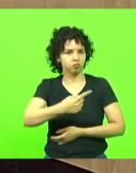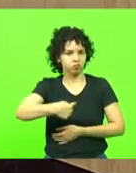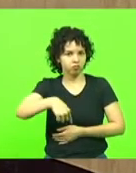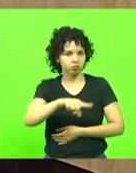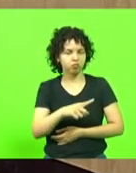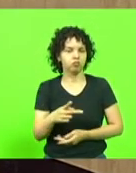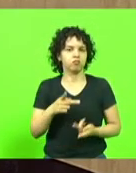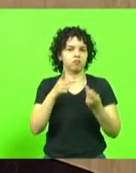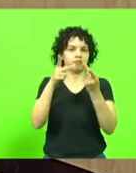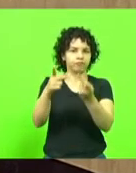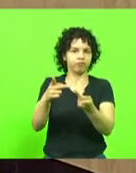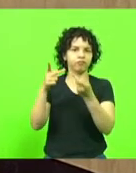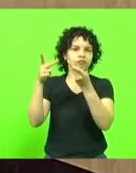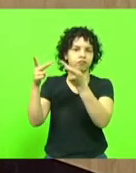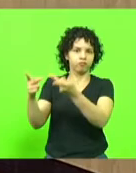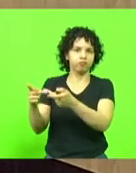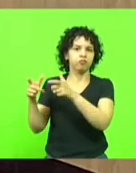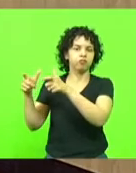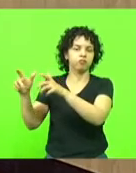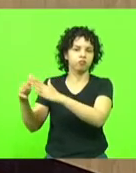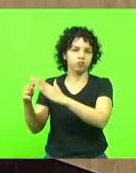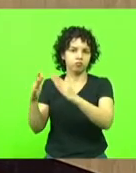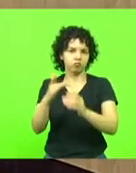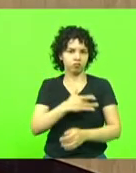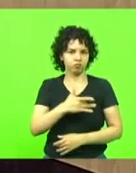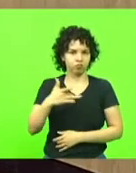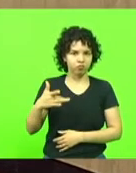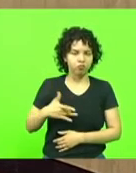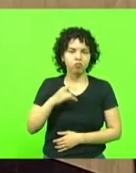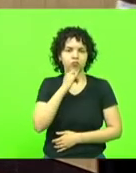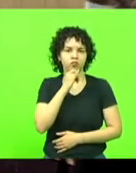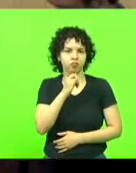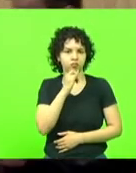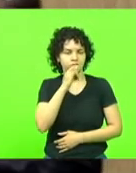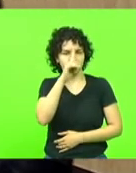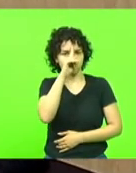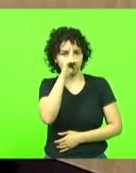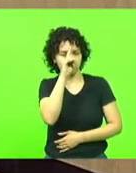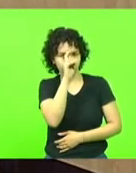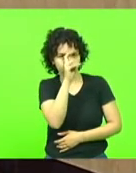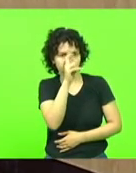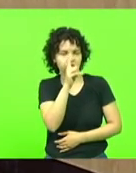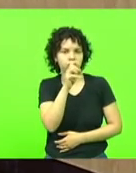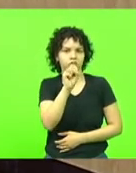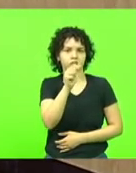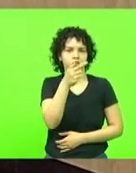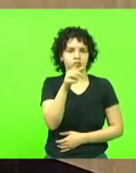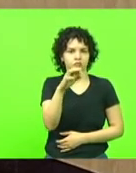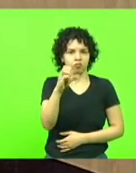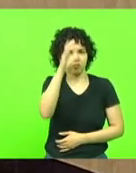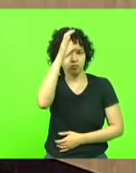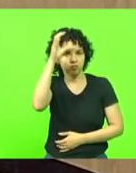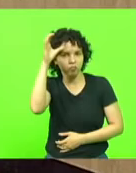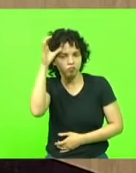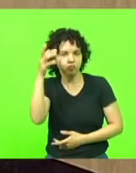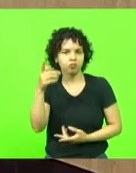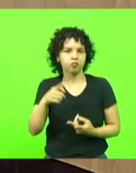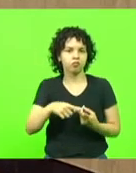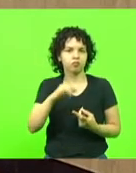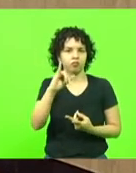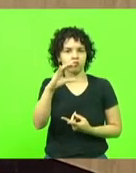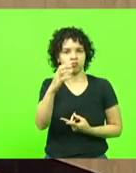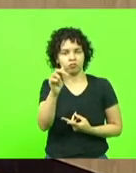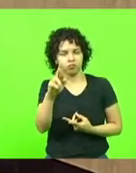visitado muitas unidades de saúde, como o Hospital São José de Criciúma, o Hospital São Donato de Sara, o Hospital